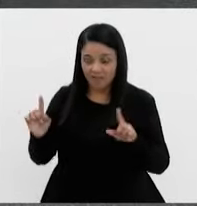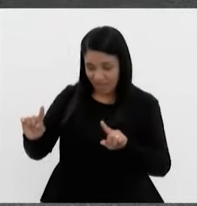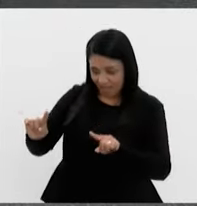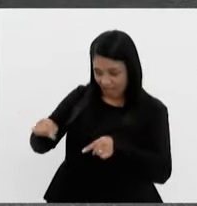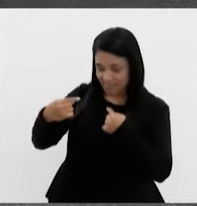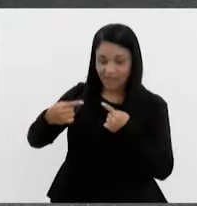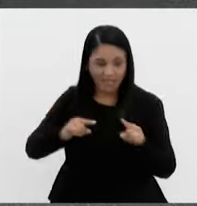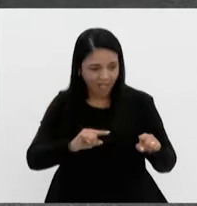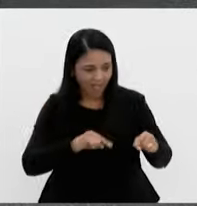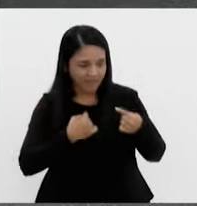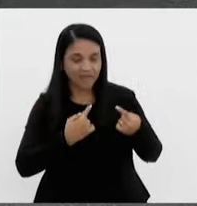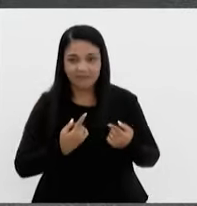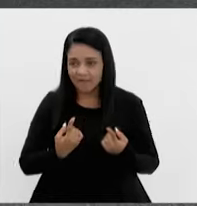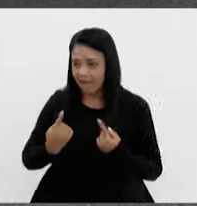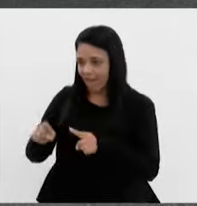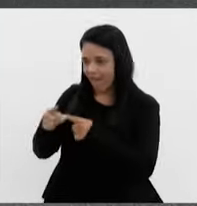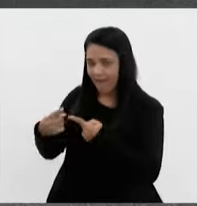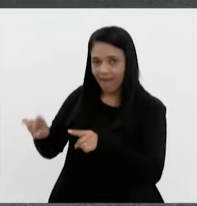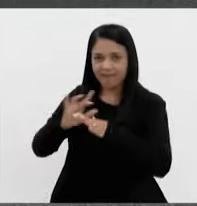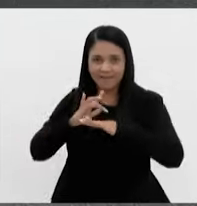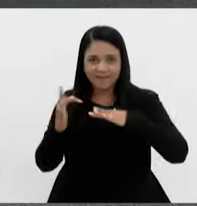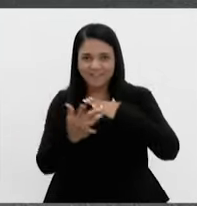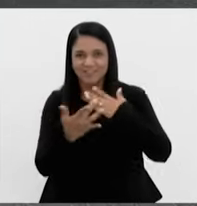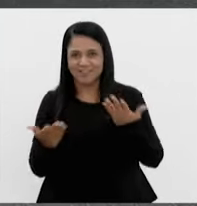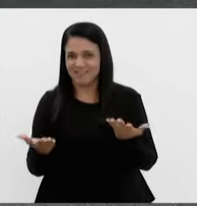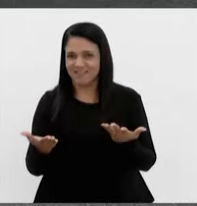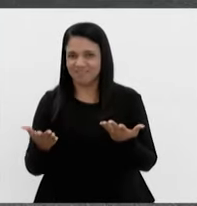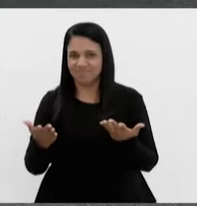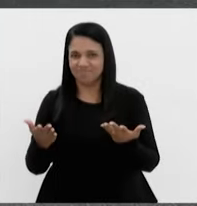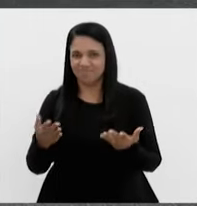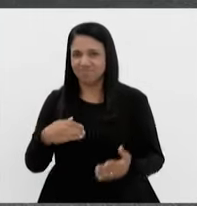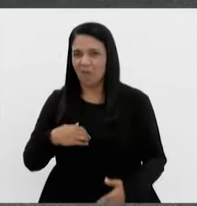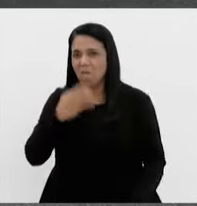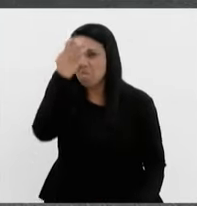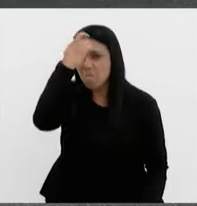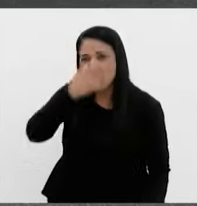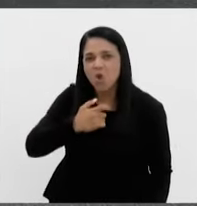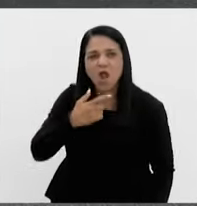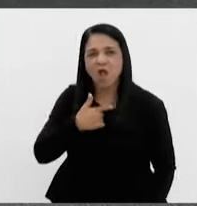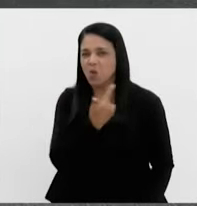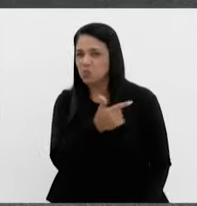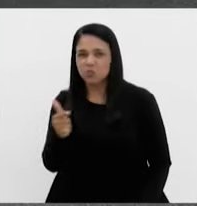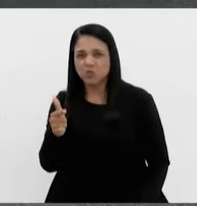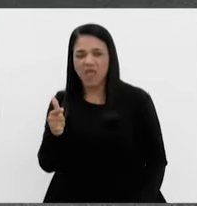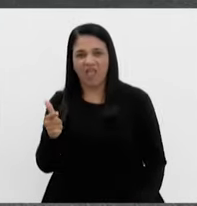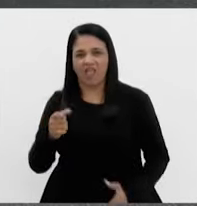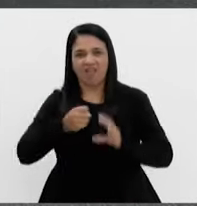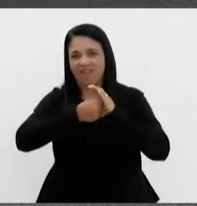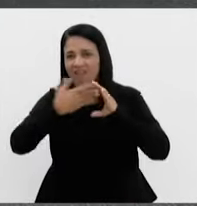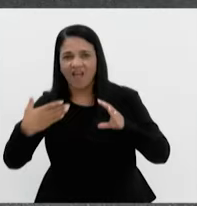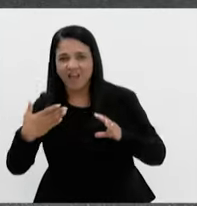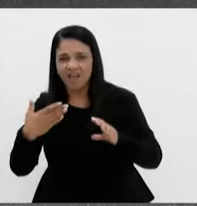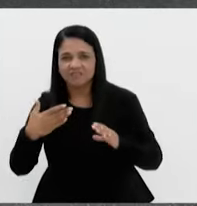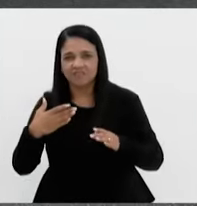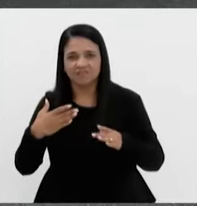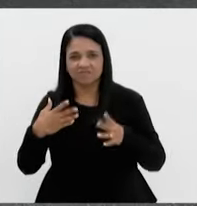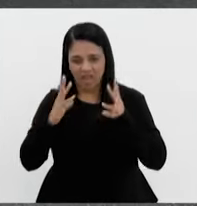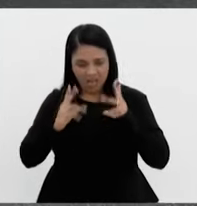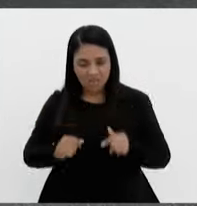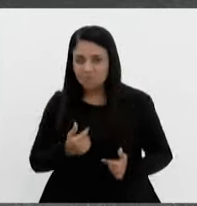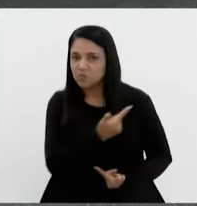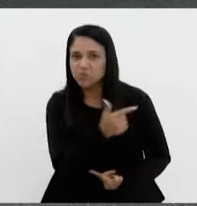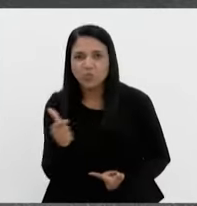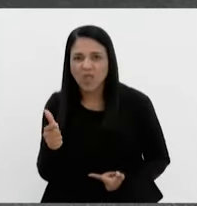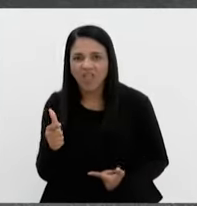rede social mas não tem que credibilidade alguma não tem moral não tem não tem caráter libado mas é um frustrado